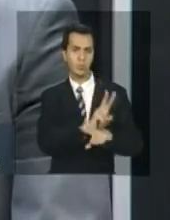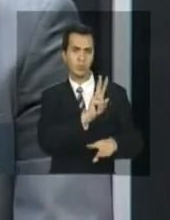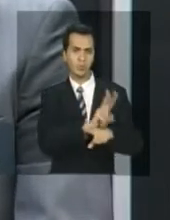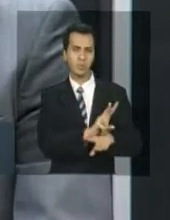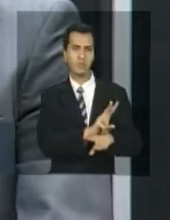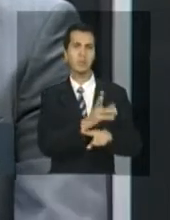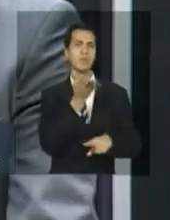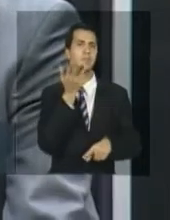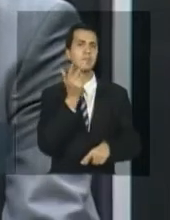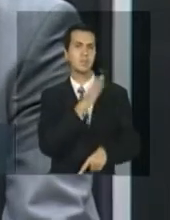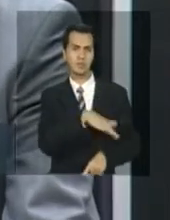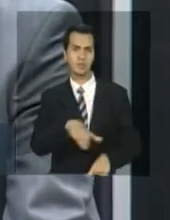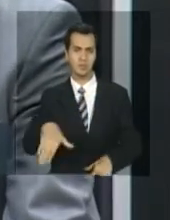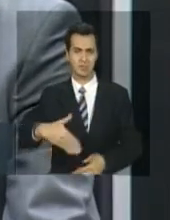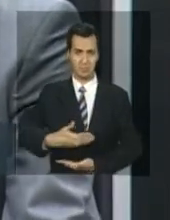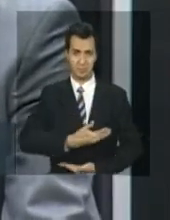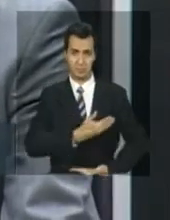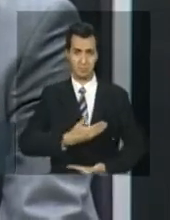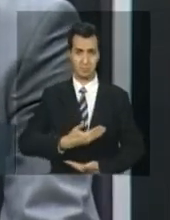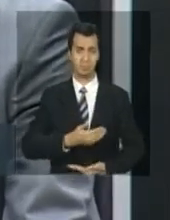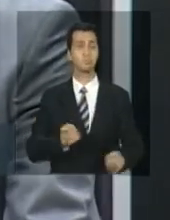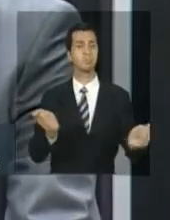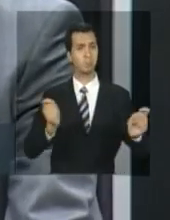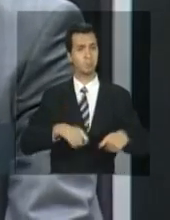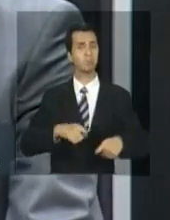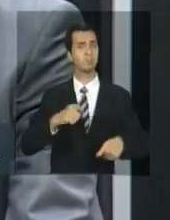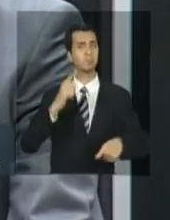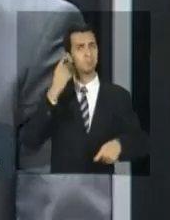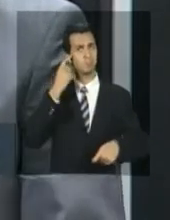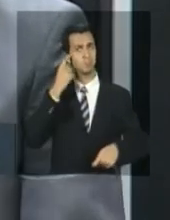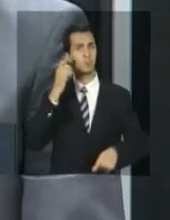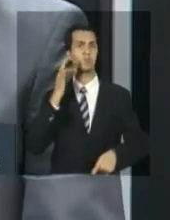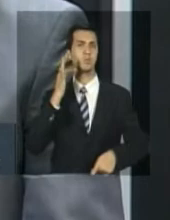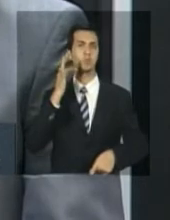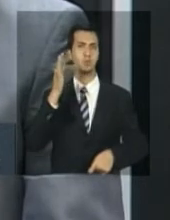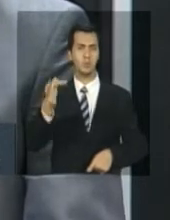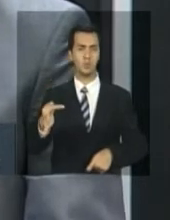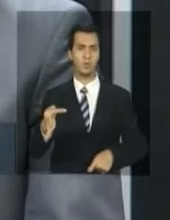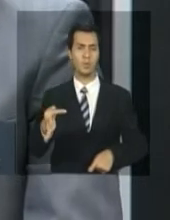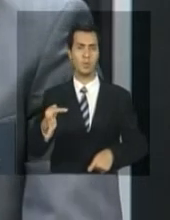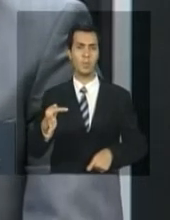proteção a essa faixa etária, estaremos atuando sobre uma